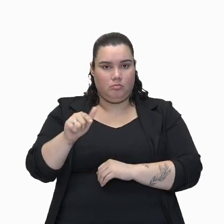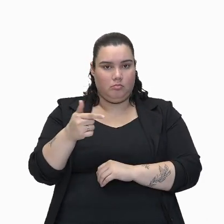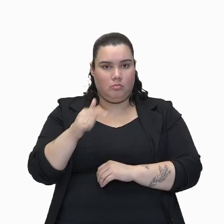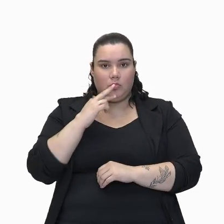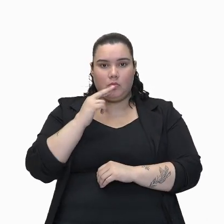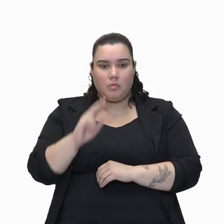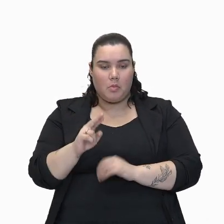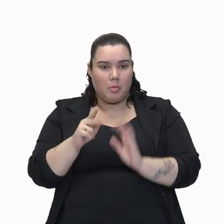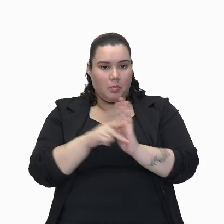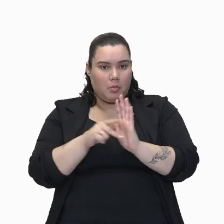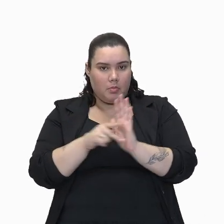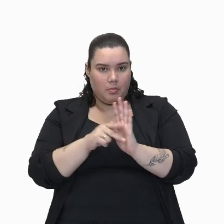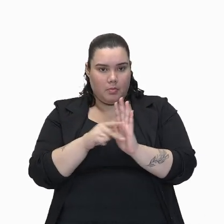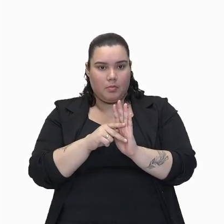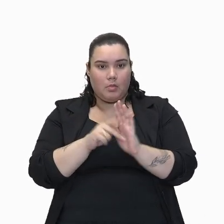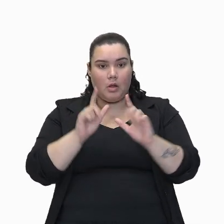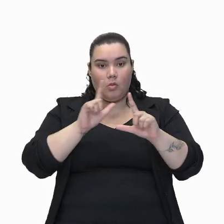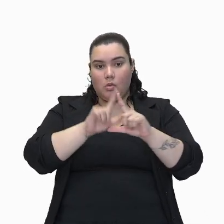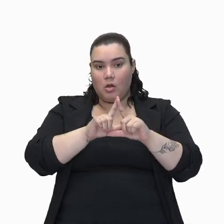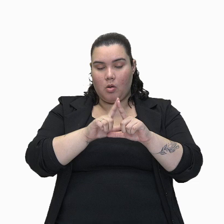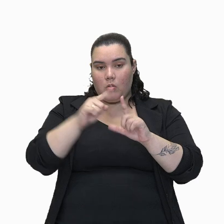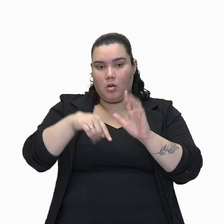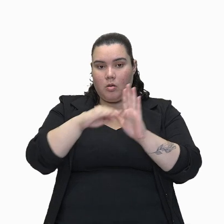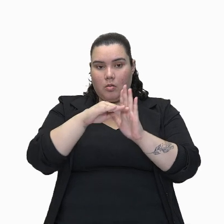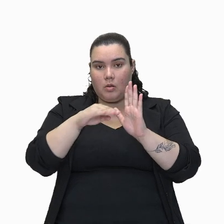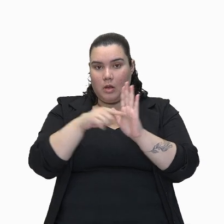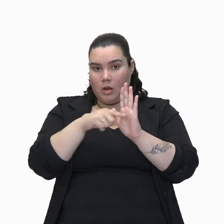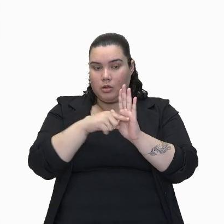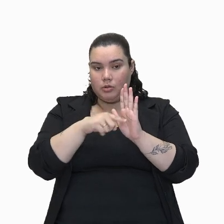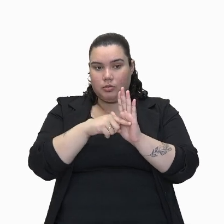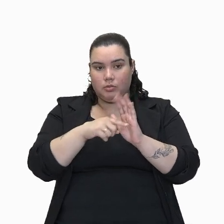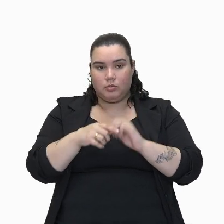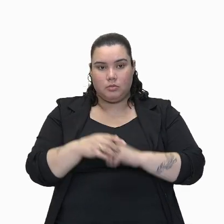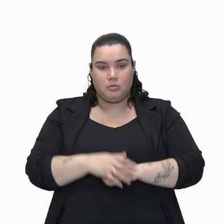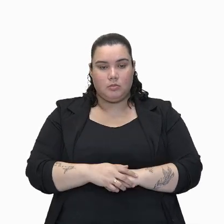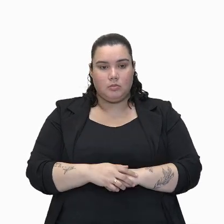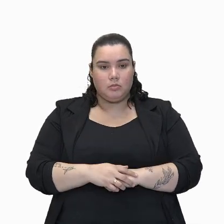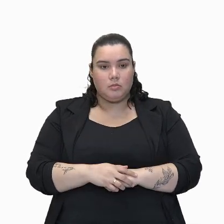solução real quando o delta for negativo.